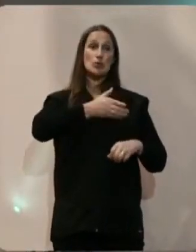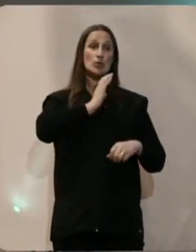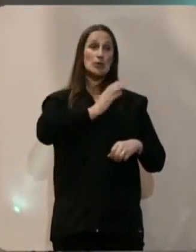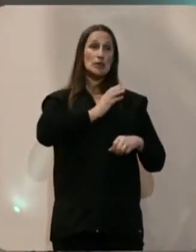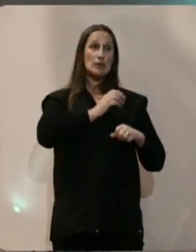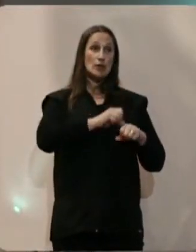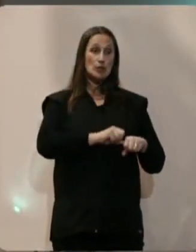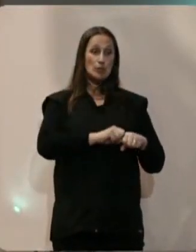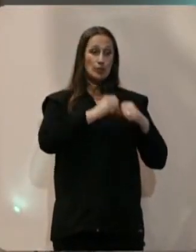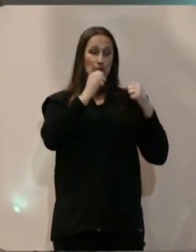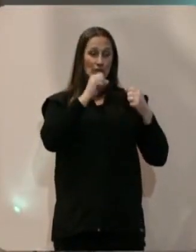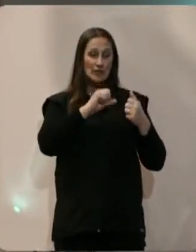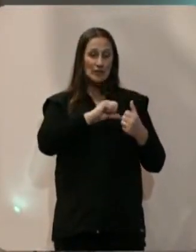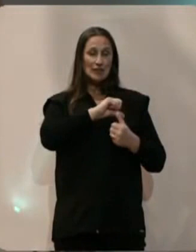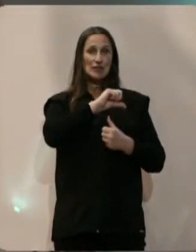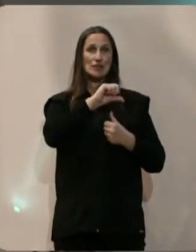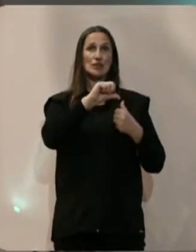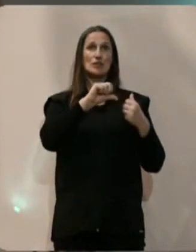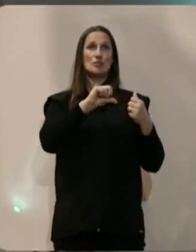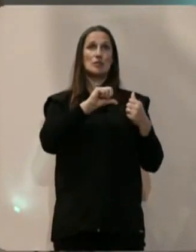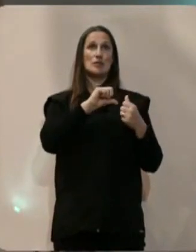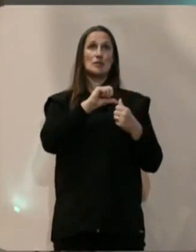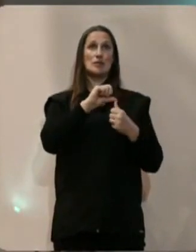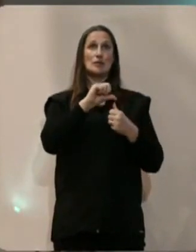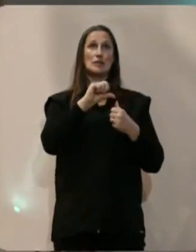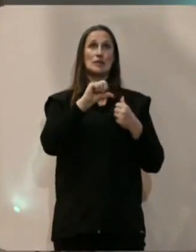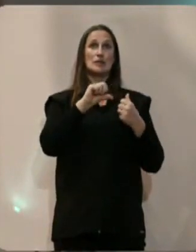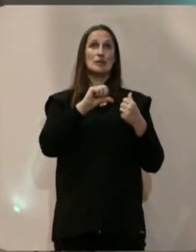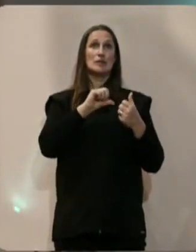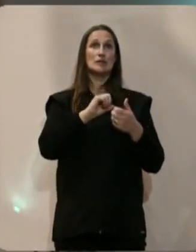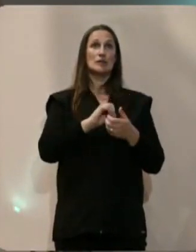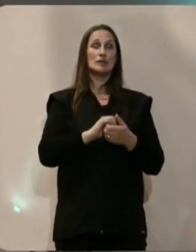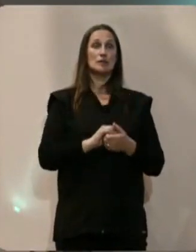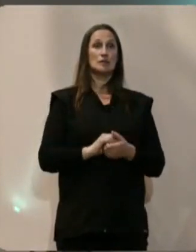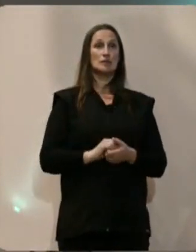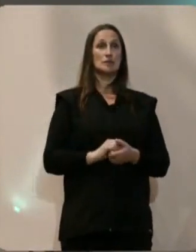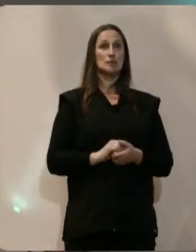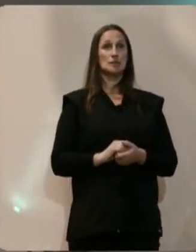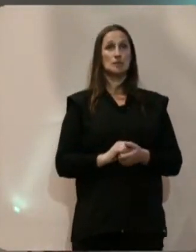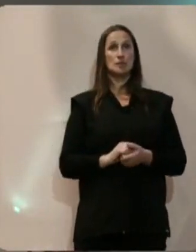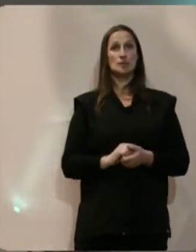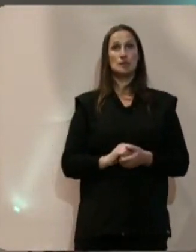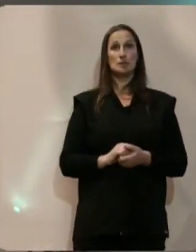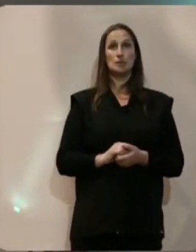E essa ser um grande movimento de conversão como nunca houve nessa terra.